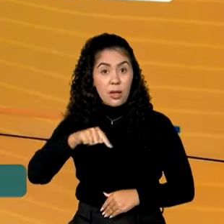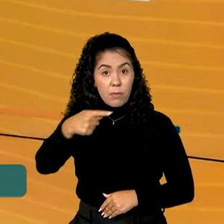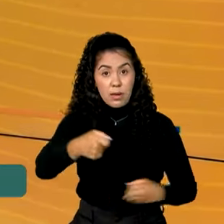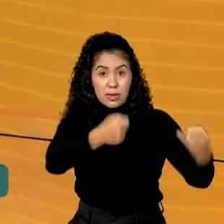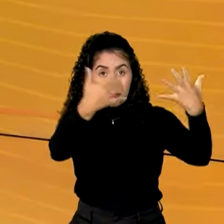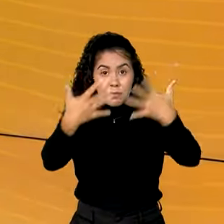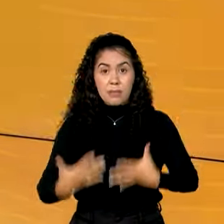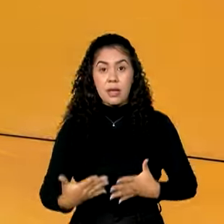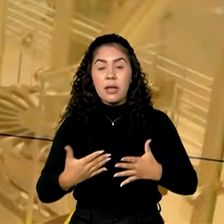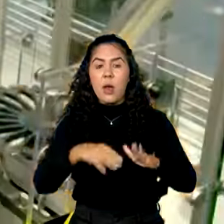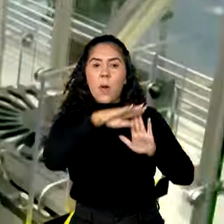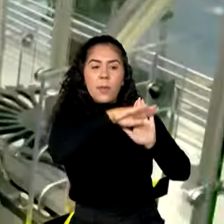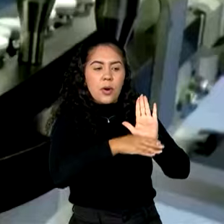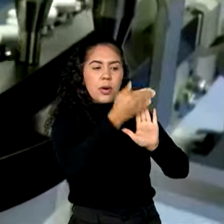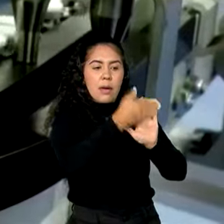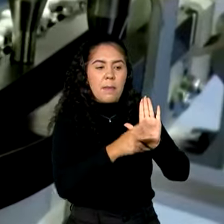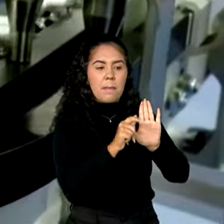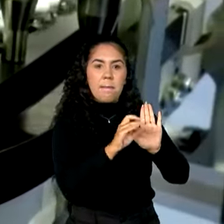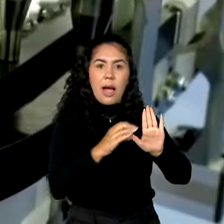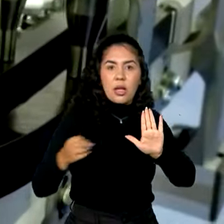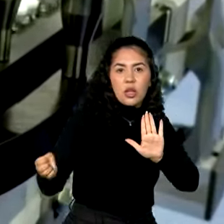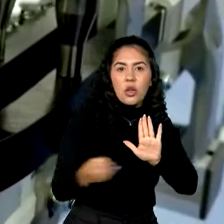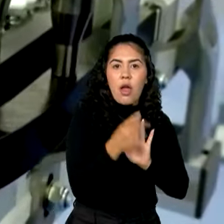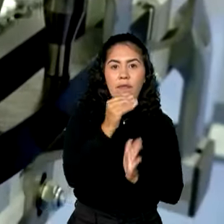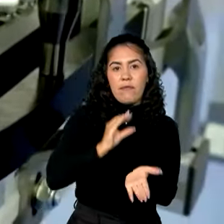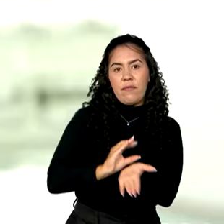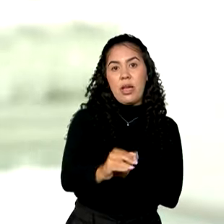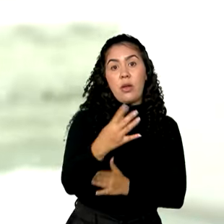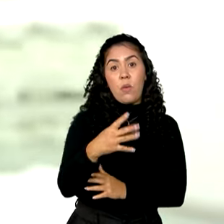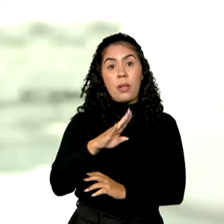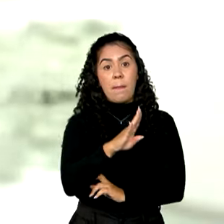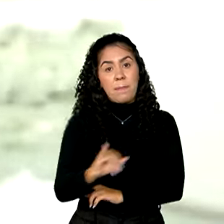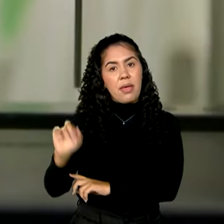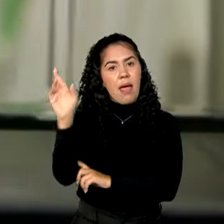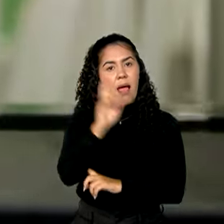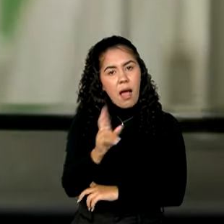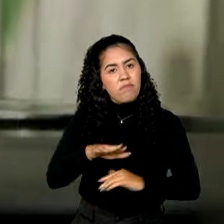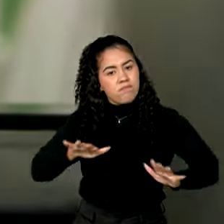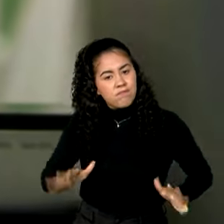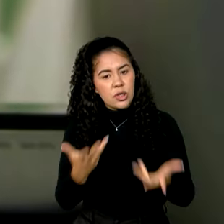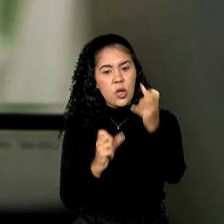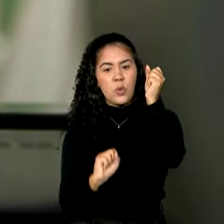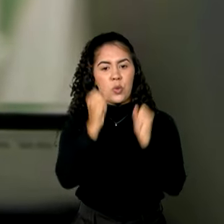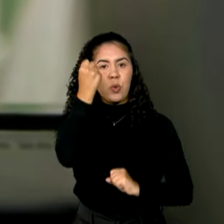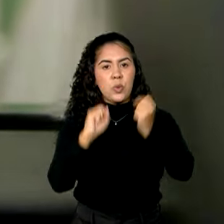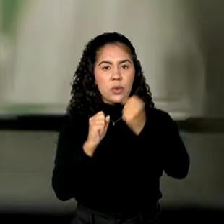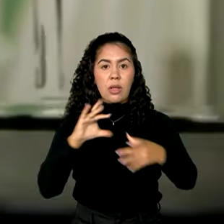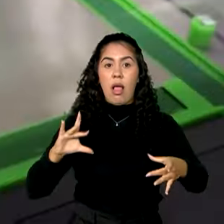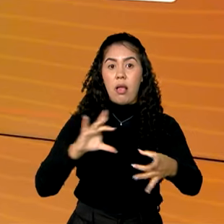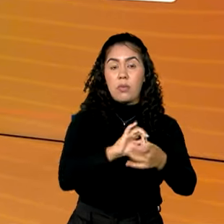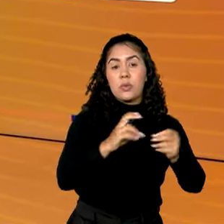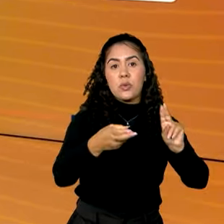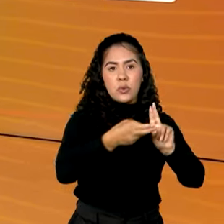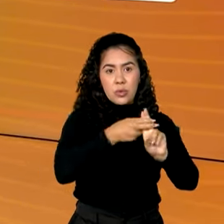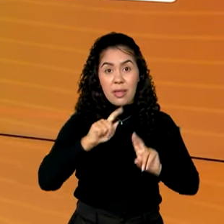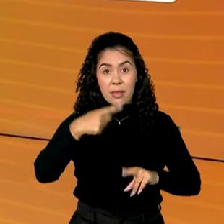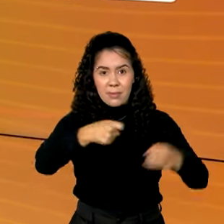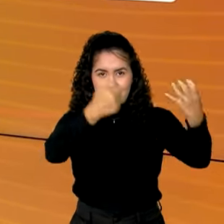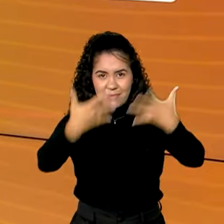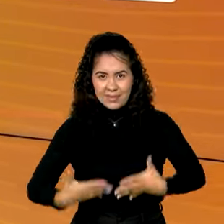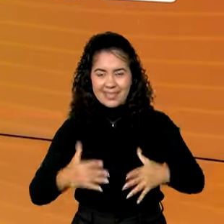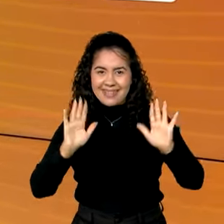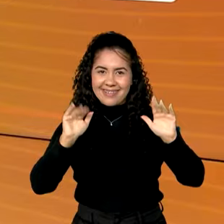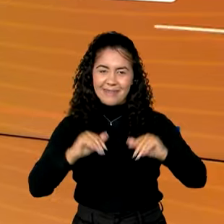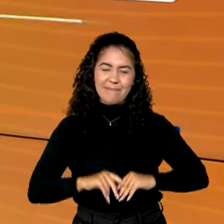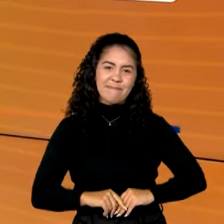Seguir, novo PAC investe 4 bilhões de reais para fortalecer a indústria que atende ao Sistema Único de Saúde. A gente volta já